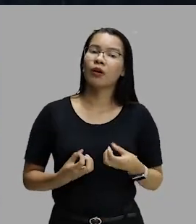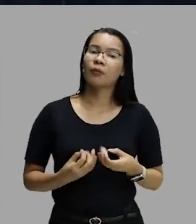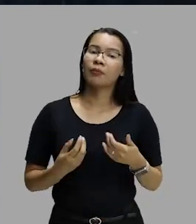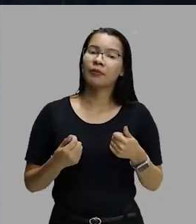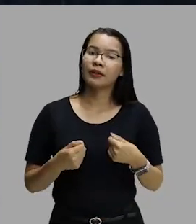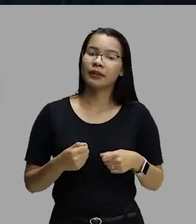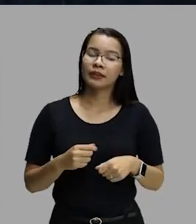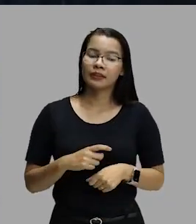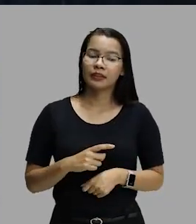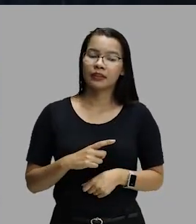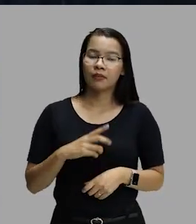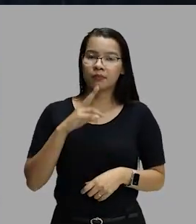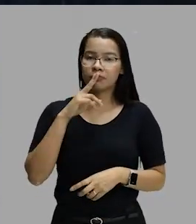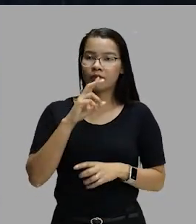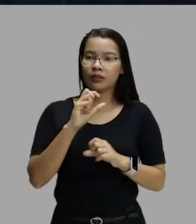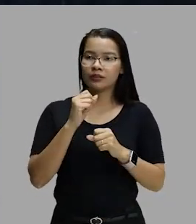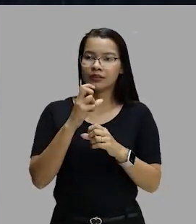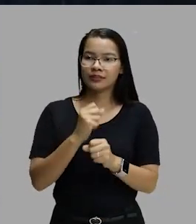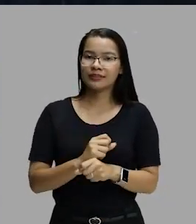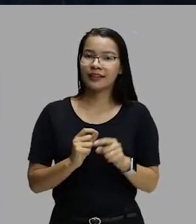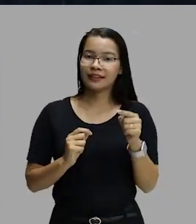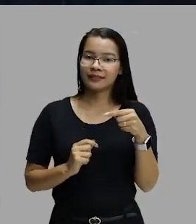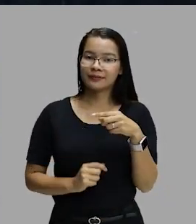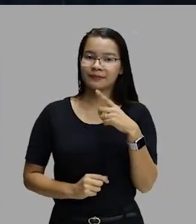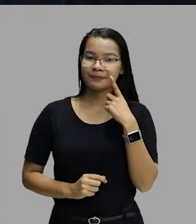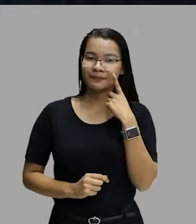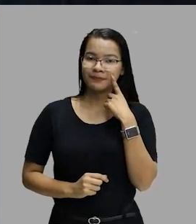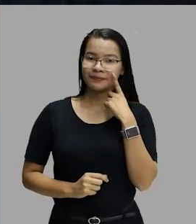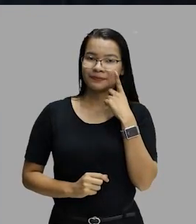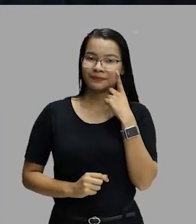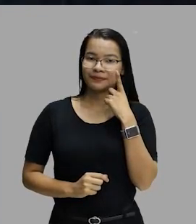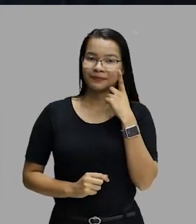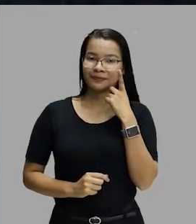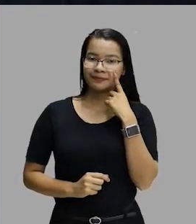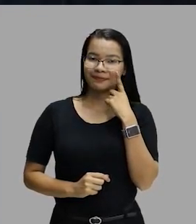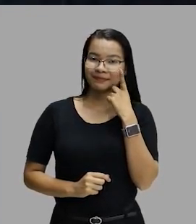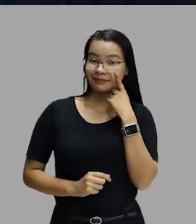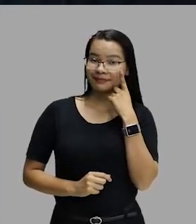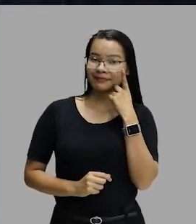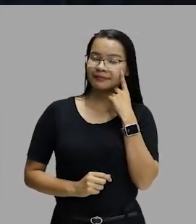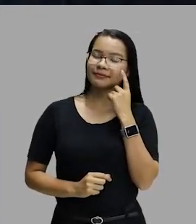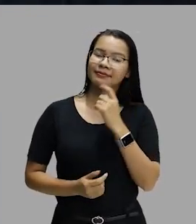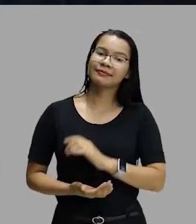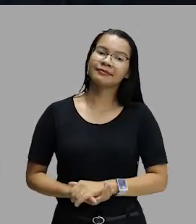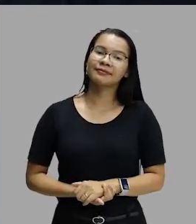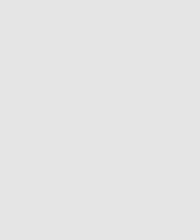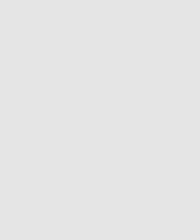poder de síntese. E é isso aí. Compliquei?